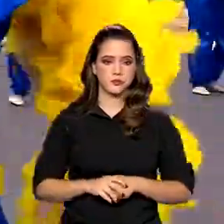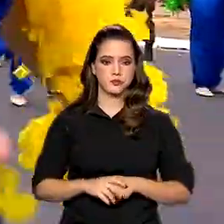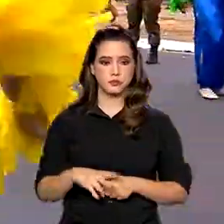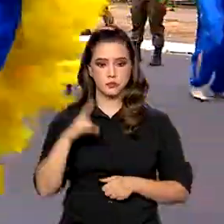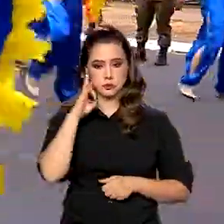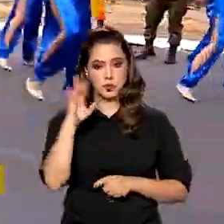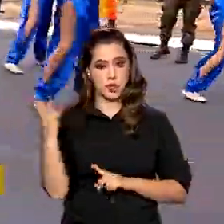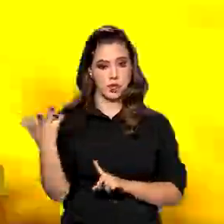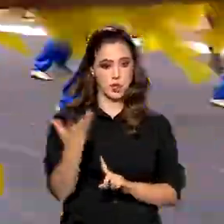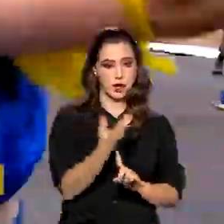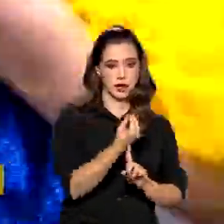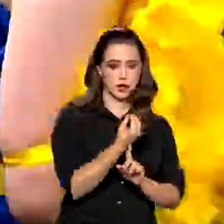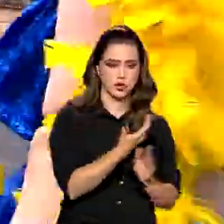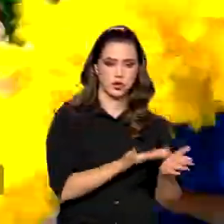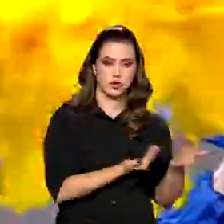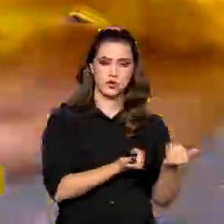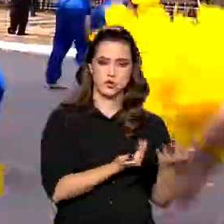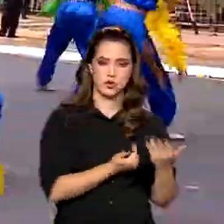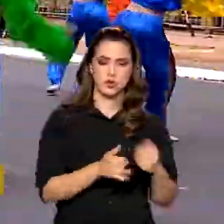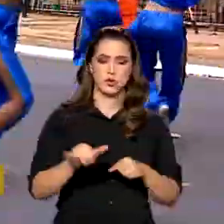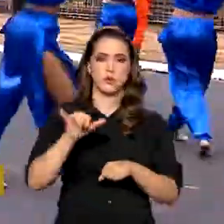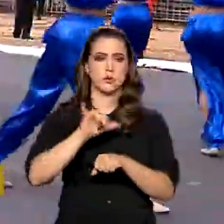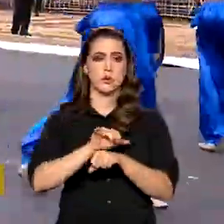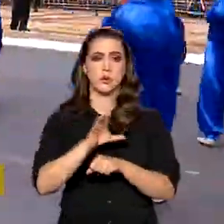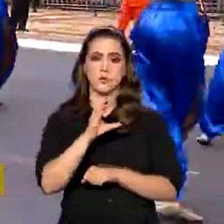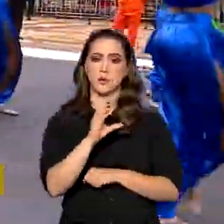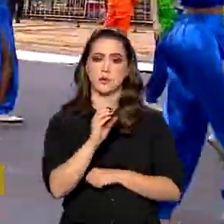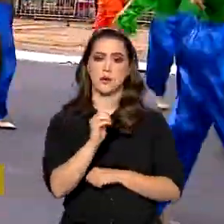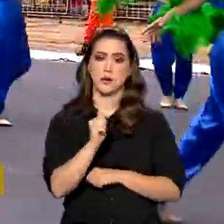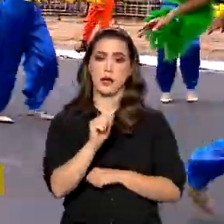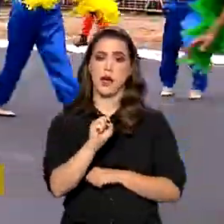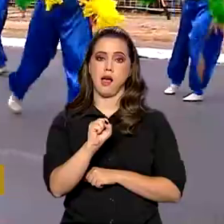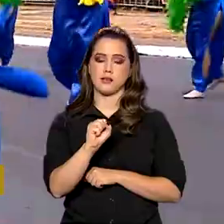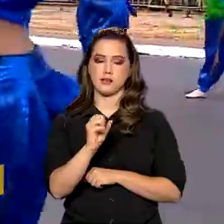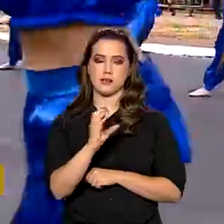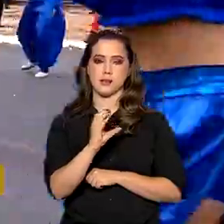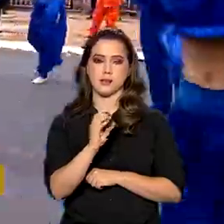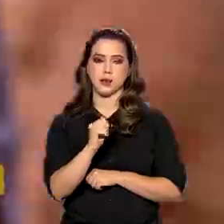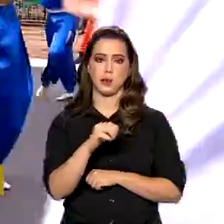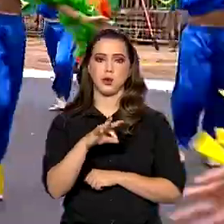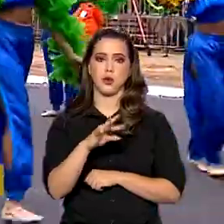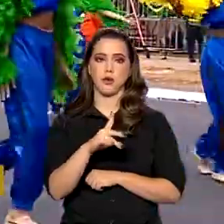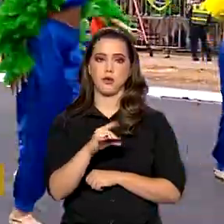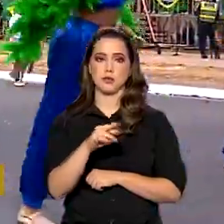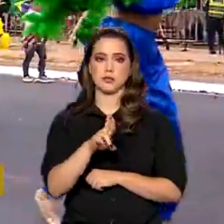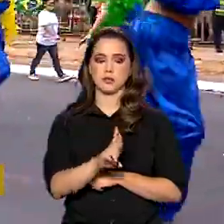projeto social sediado na Casa do Cantador e no Colégio Vencer,